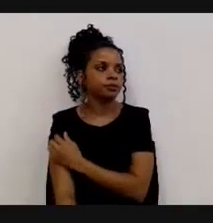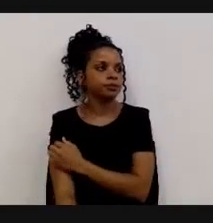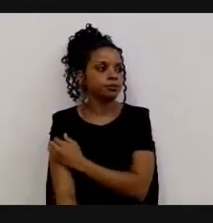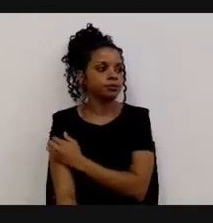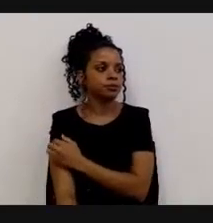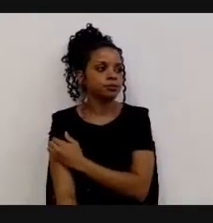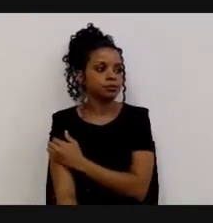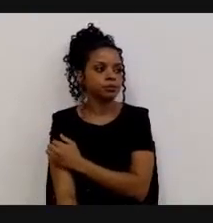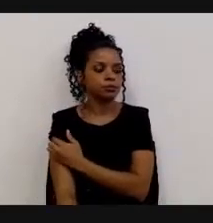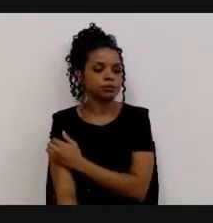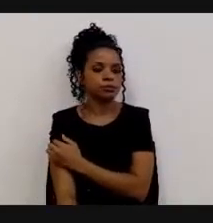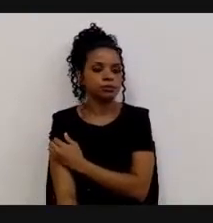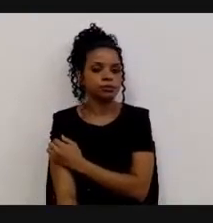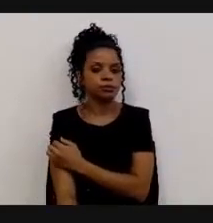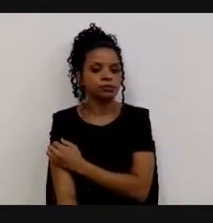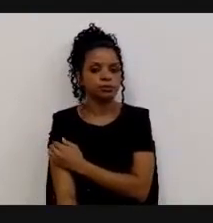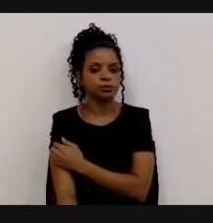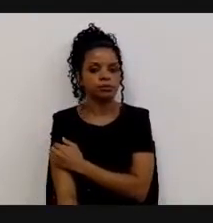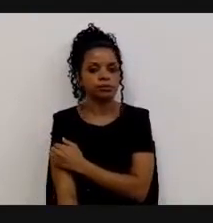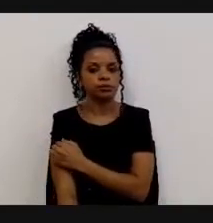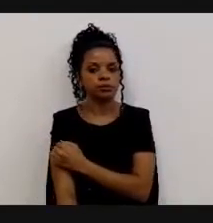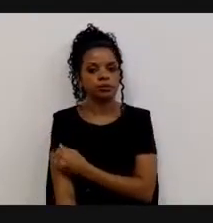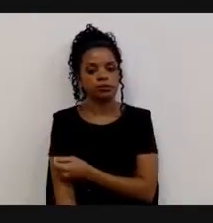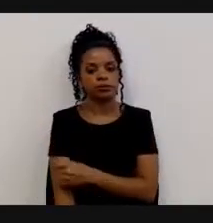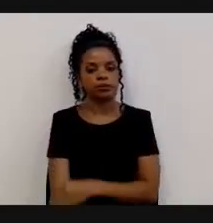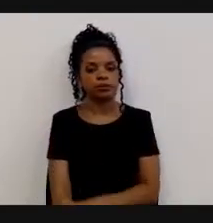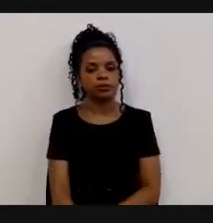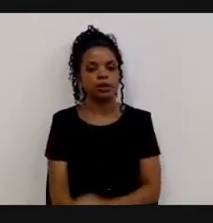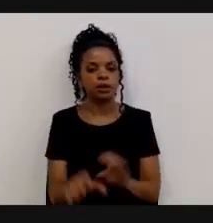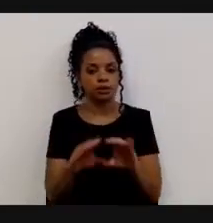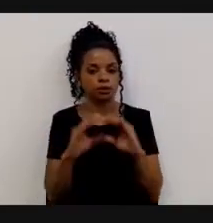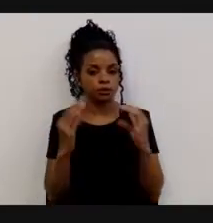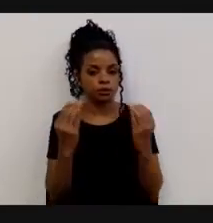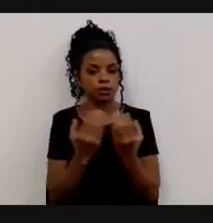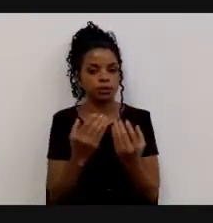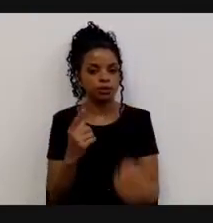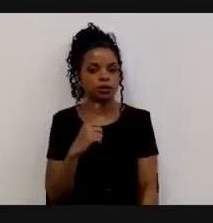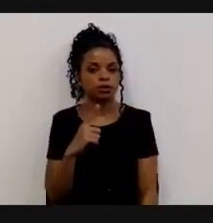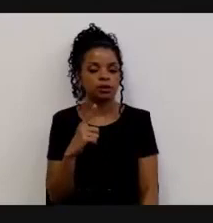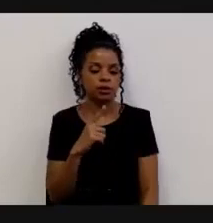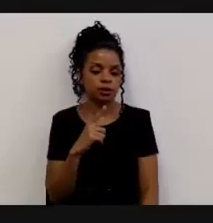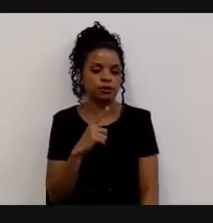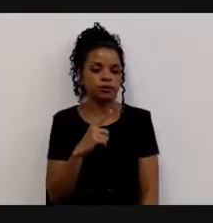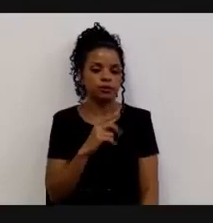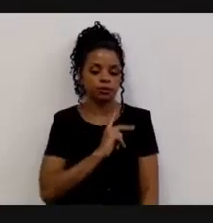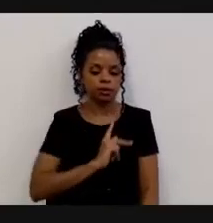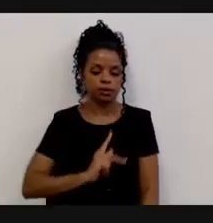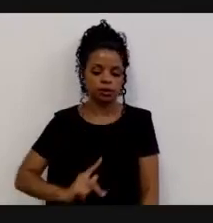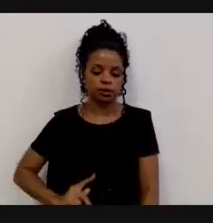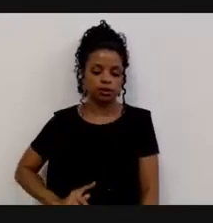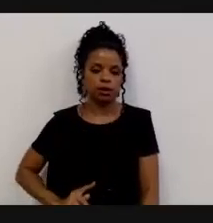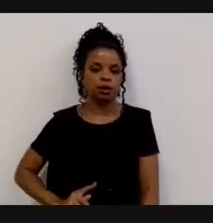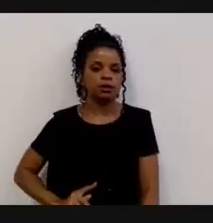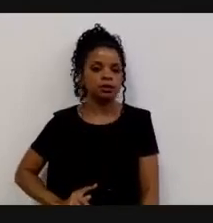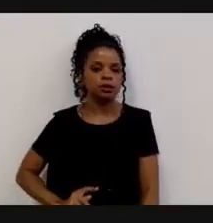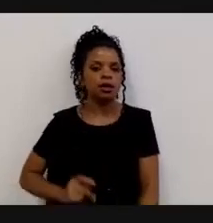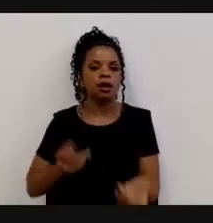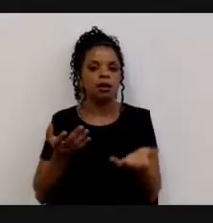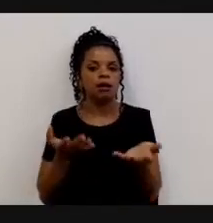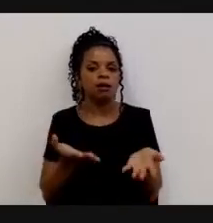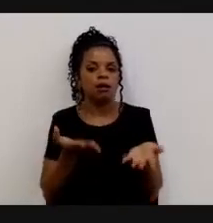As comissões em que tiveram presidência feminina, as soft policies, e as middle